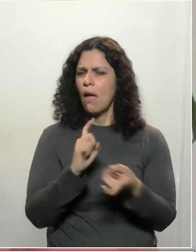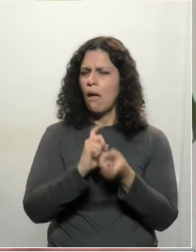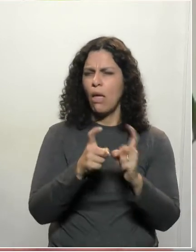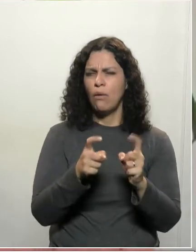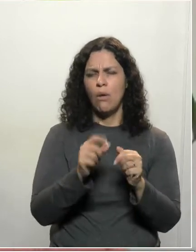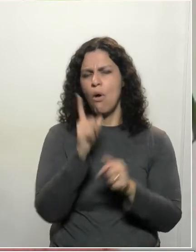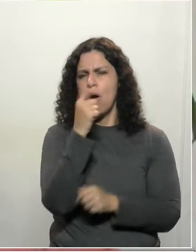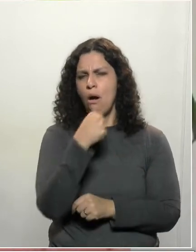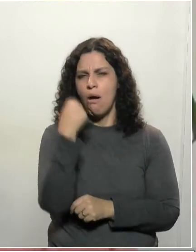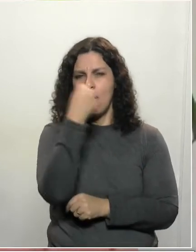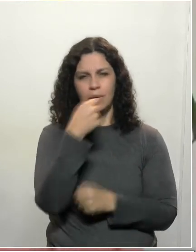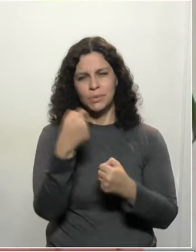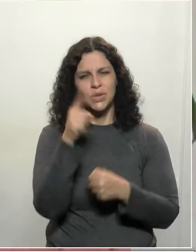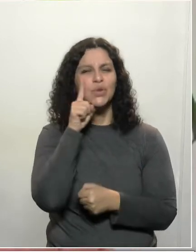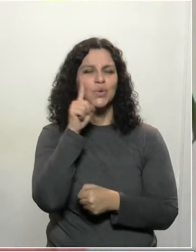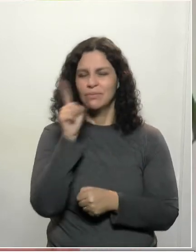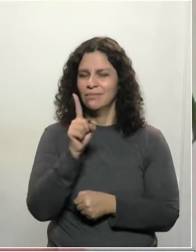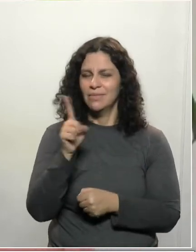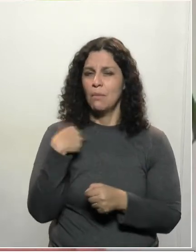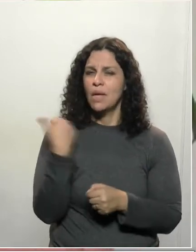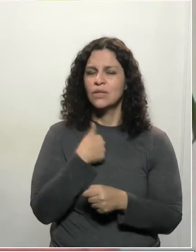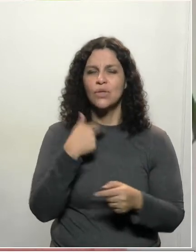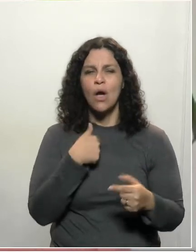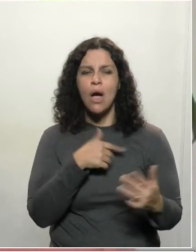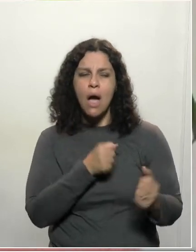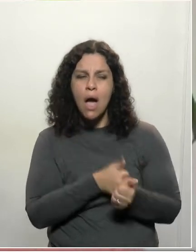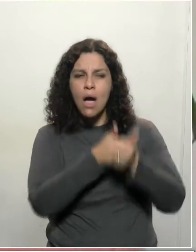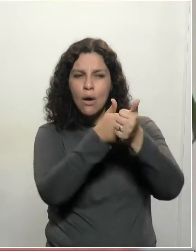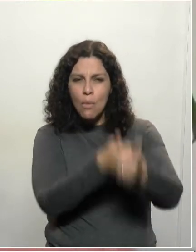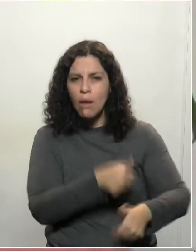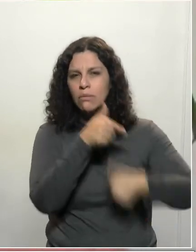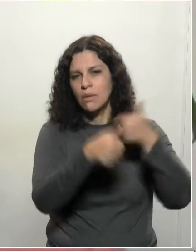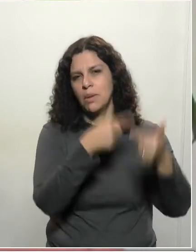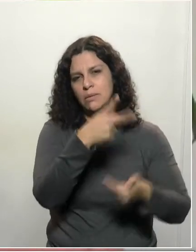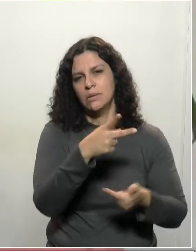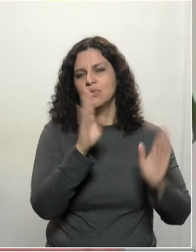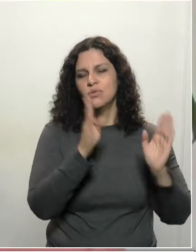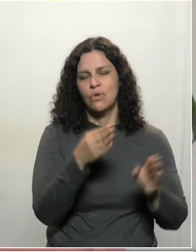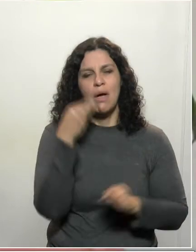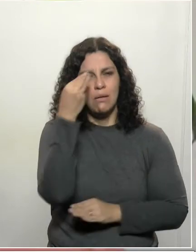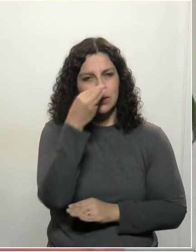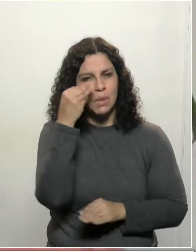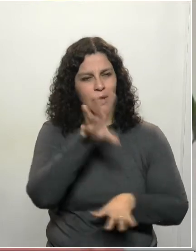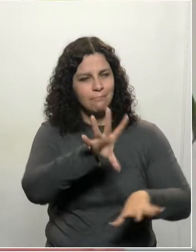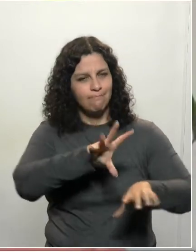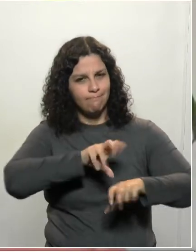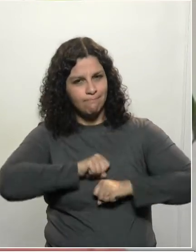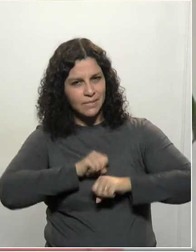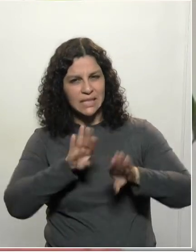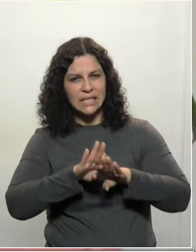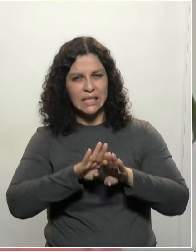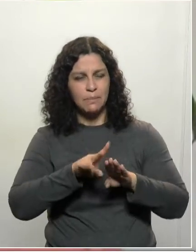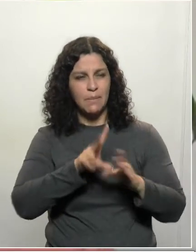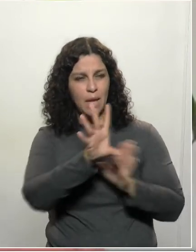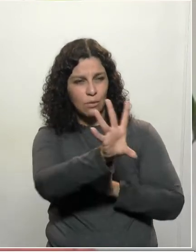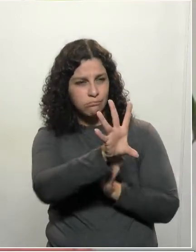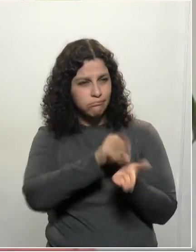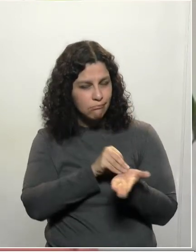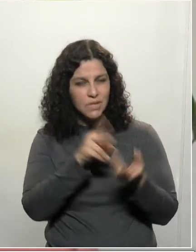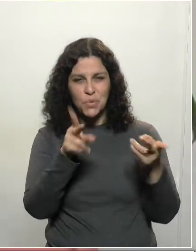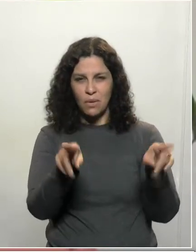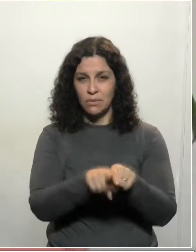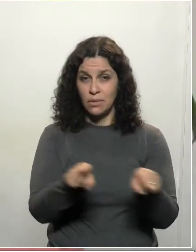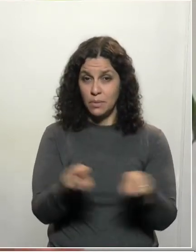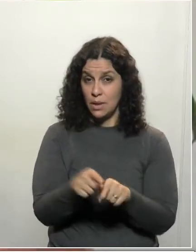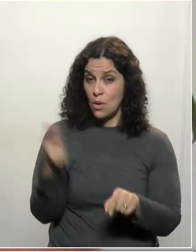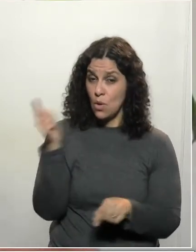Vossa Excelência diariamente, mas basta acompanhar o seu trabalho para que a gente possa se espelhar, e foi o que eu fiz,